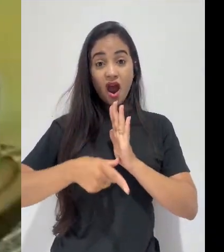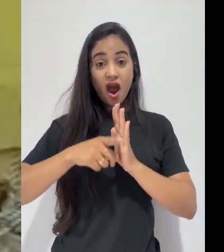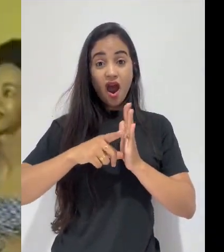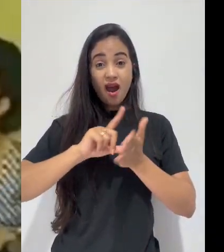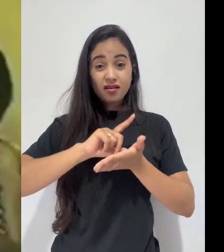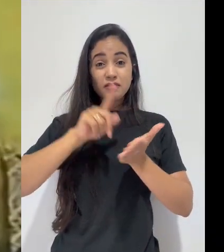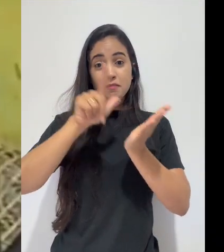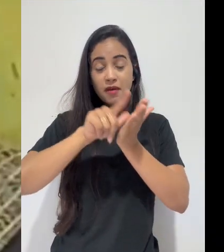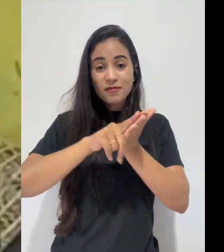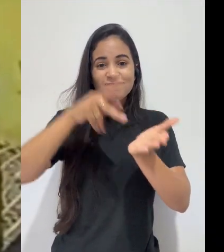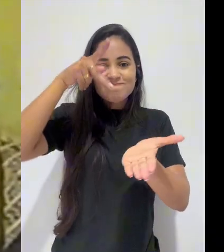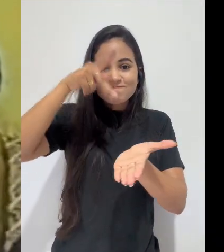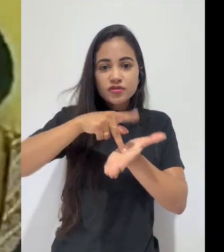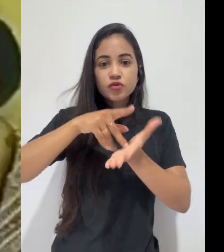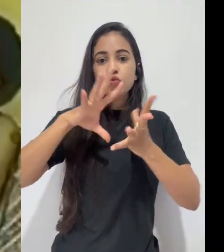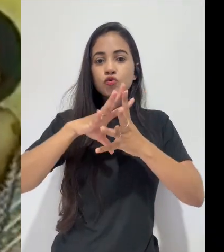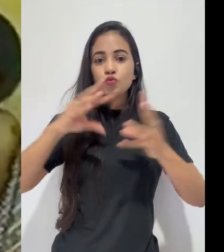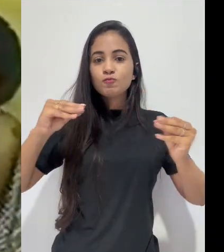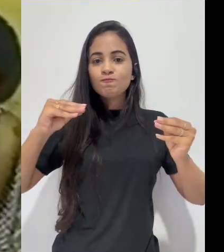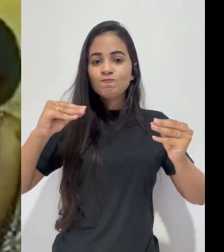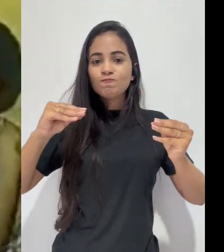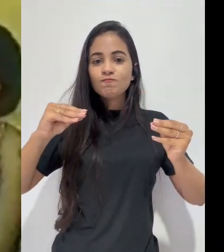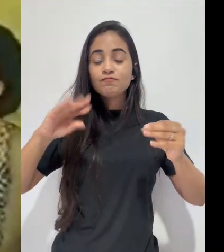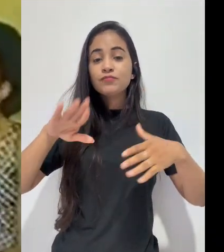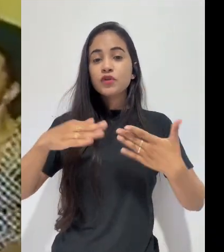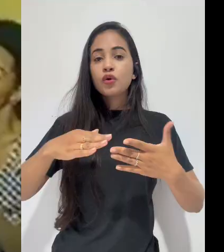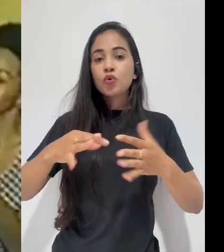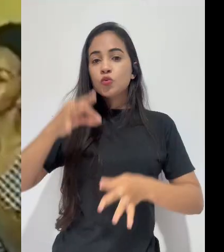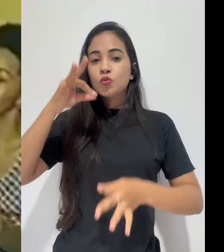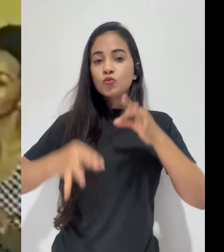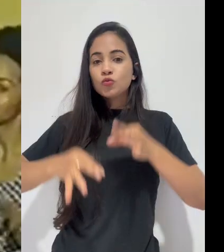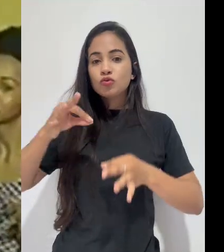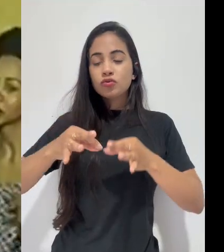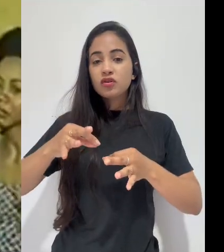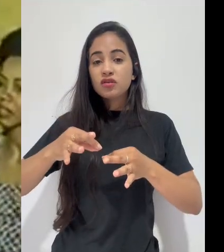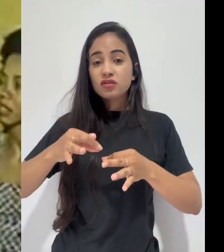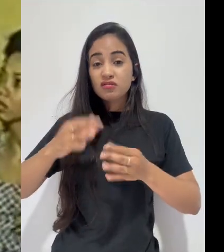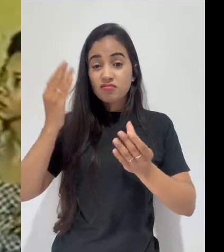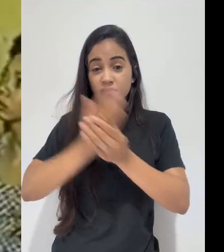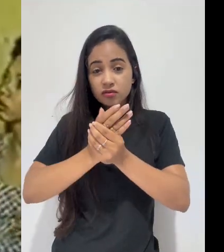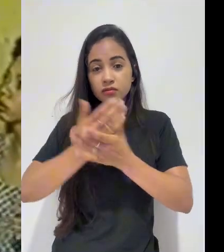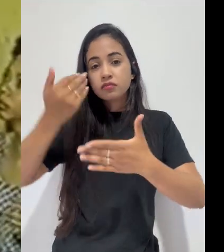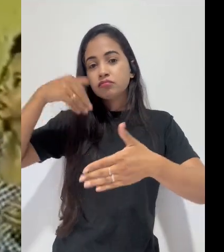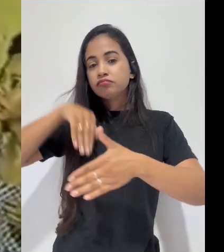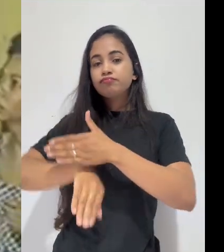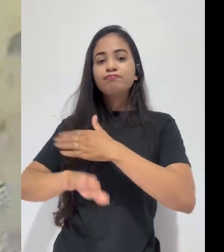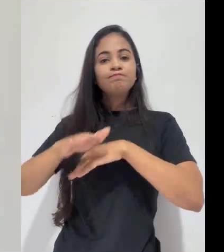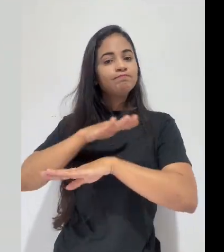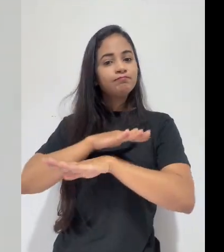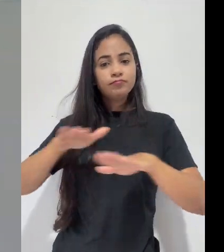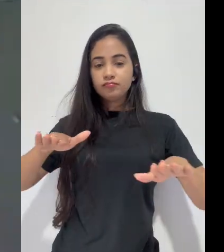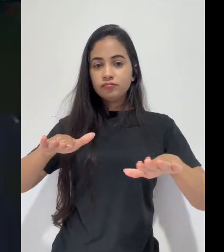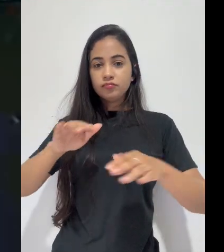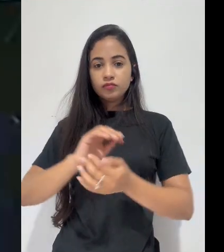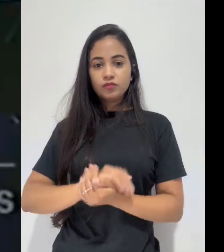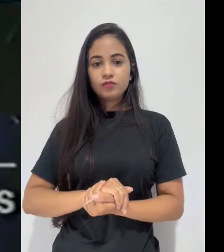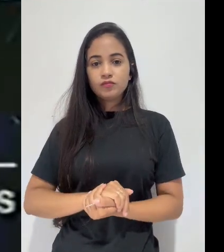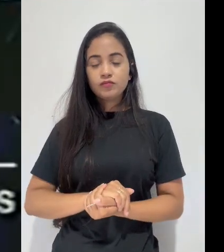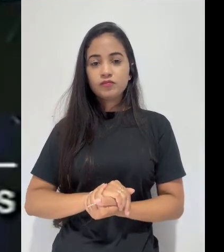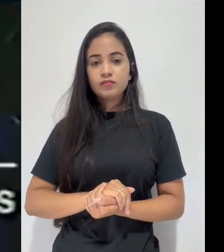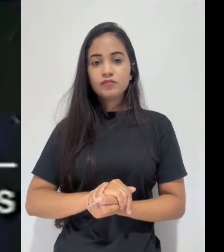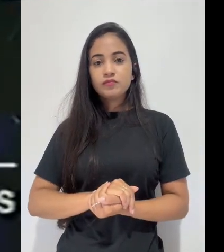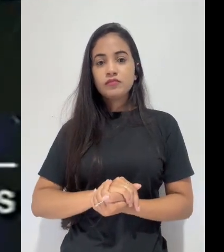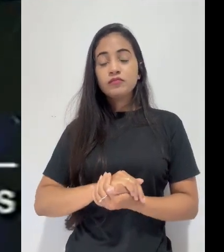ficha original tinha desaparecido. O pedido foi atendido pelo juiz e o inquérito arquivado. A experiência do